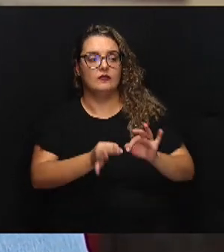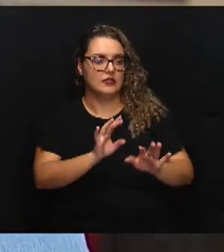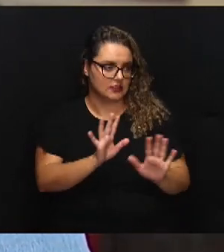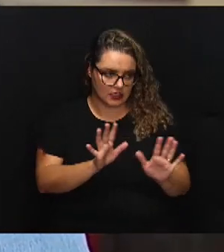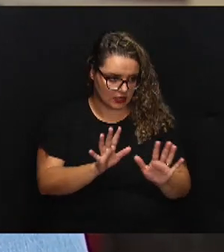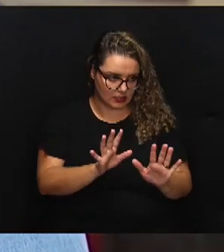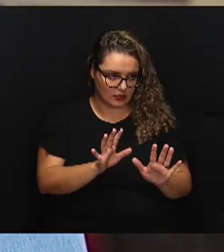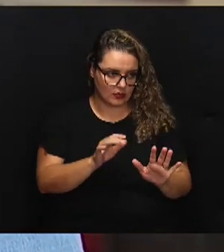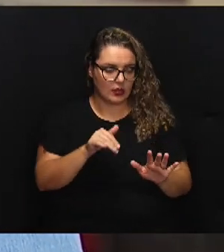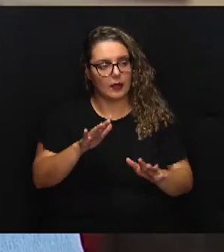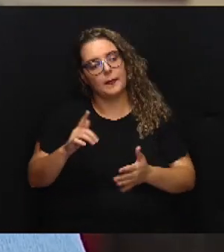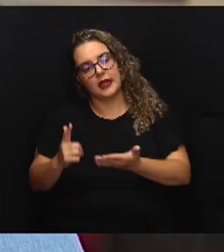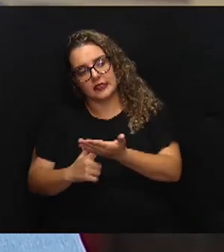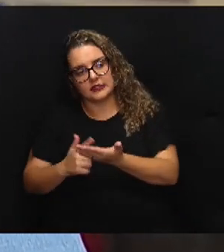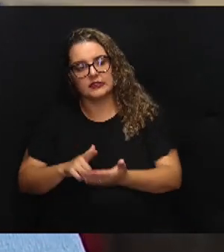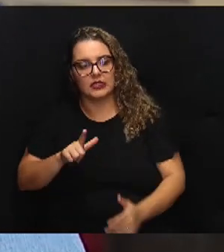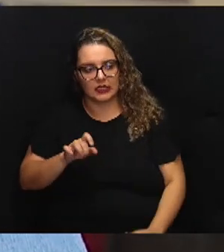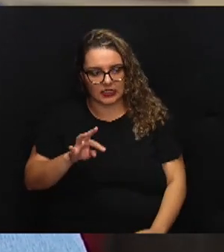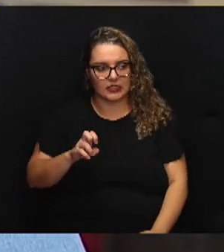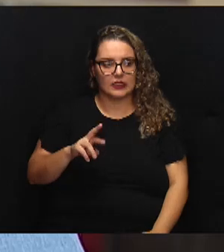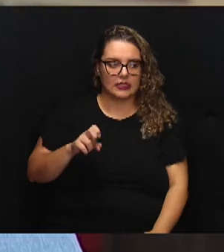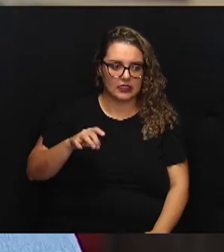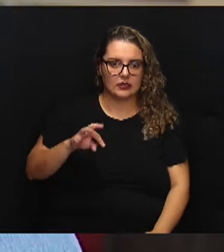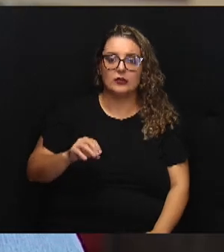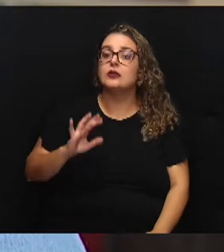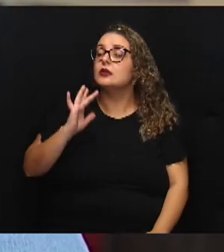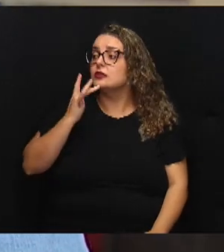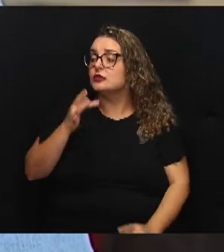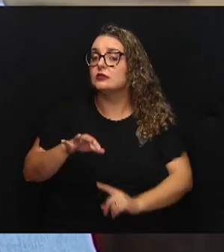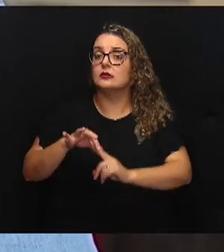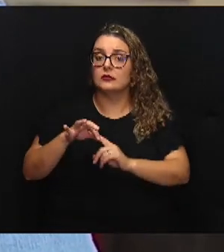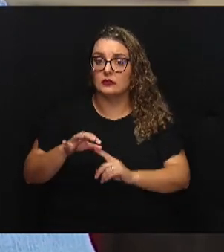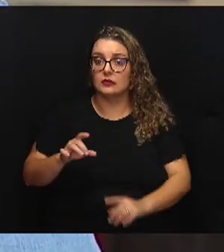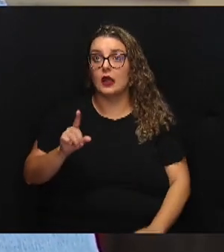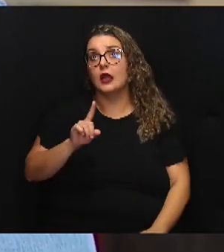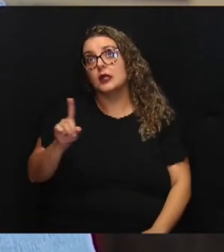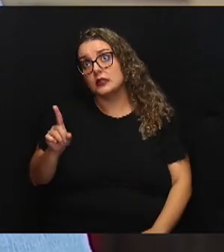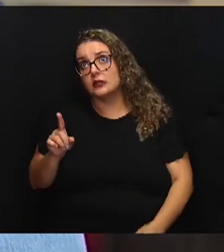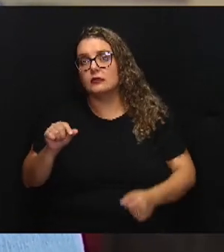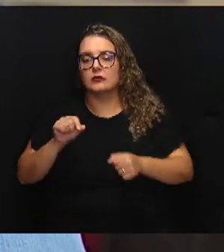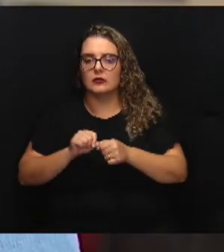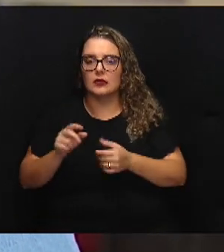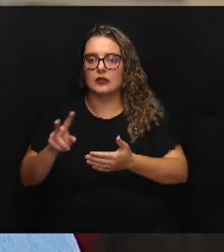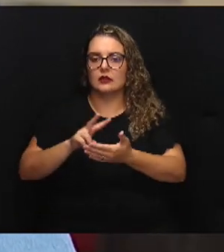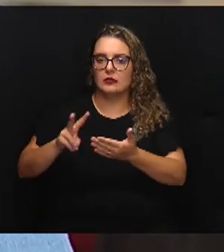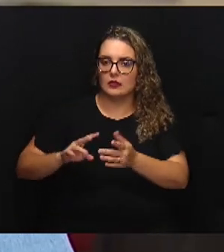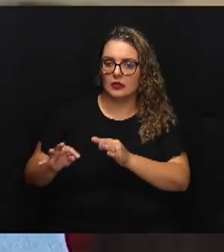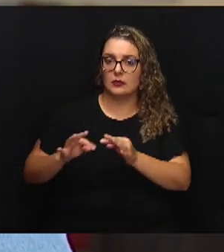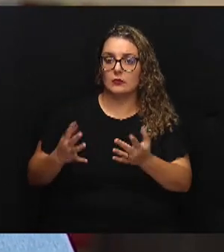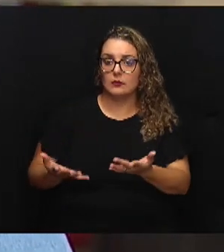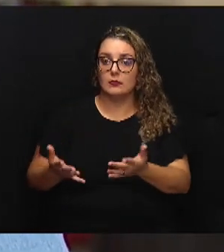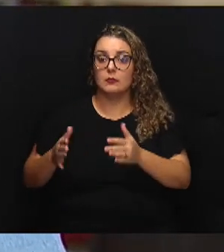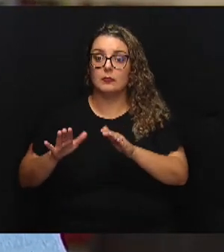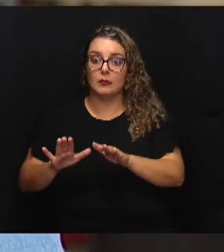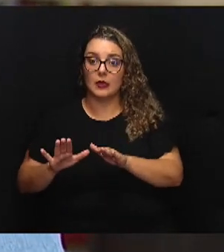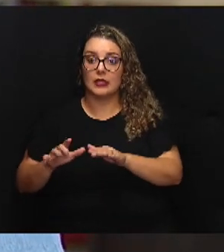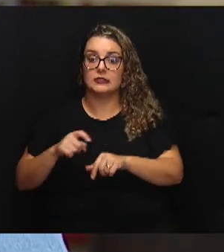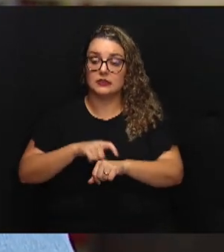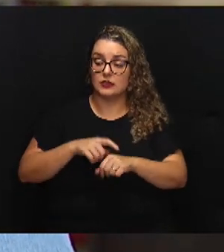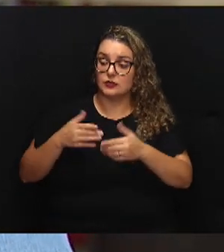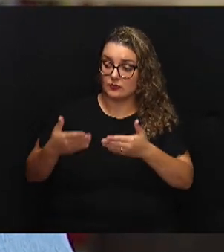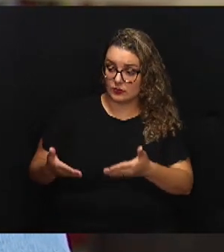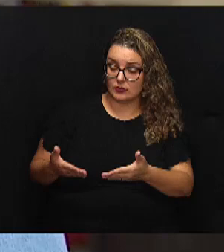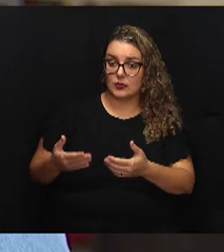né? Seria mais literatura mesmo, Gislaine? De preferência, não que elas não farão uma leitura técnica, mas como nós